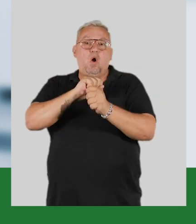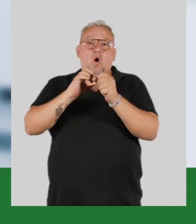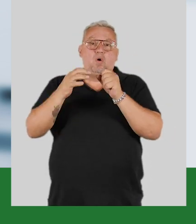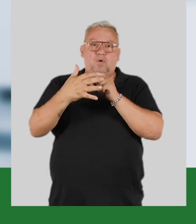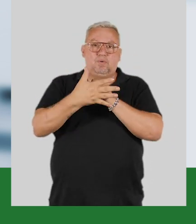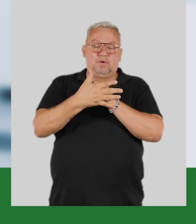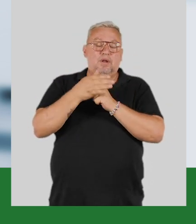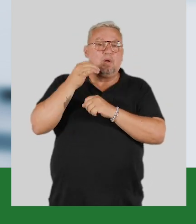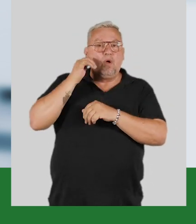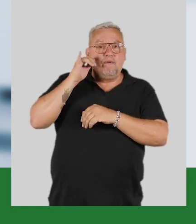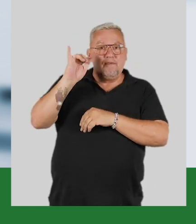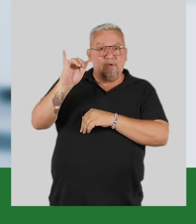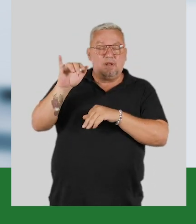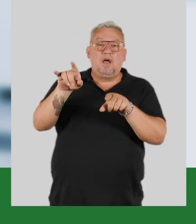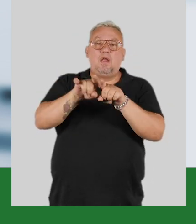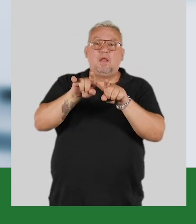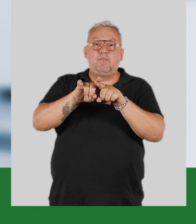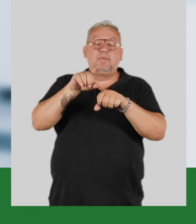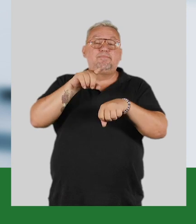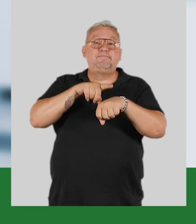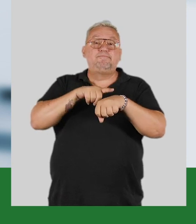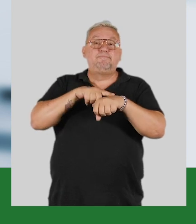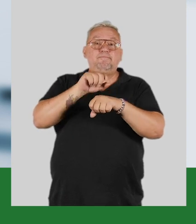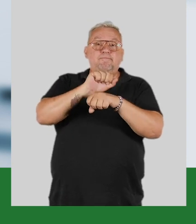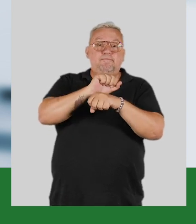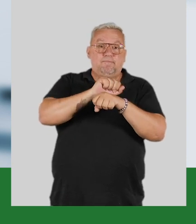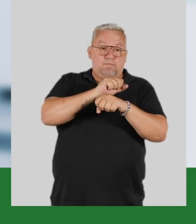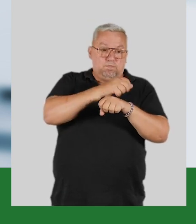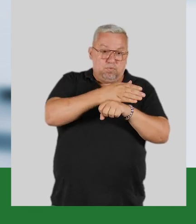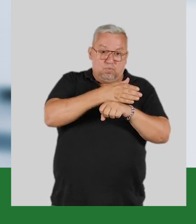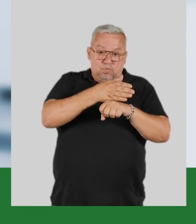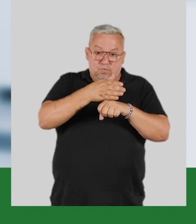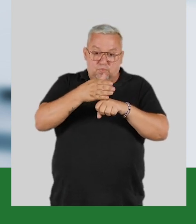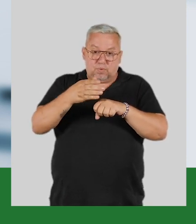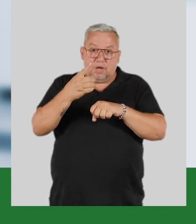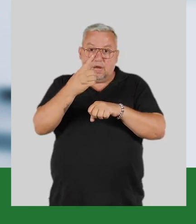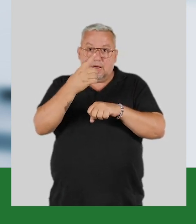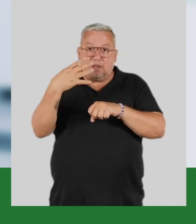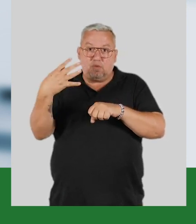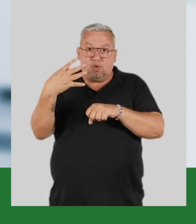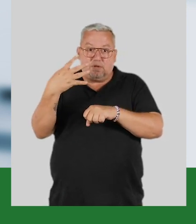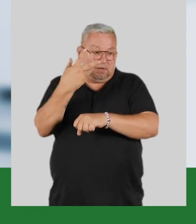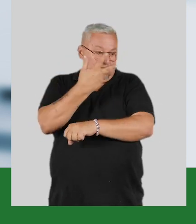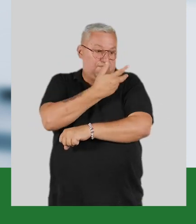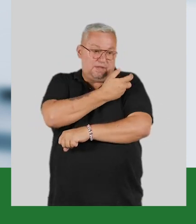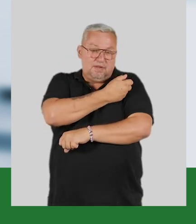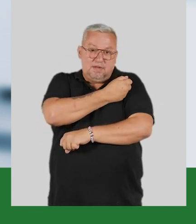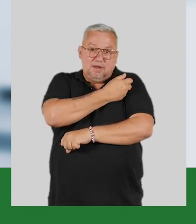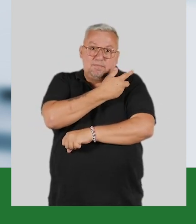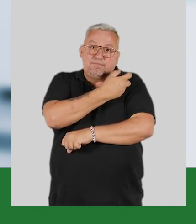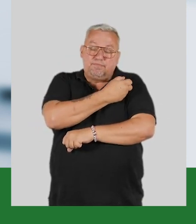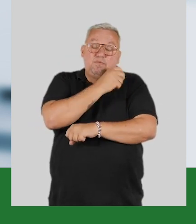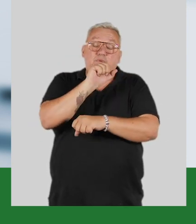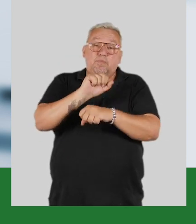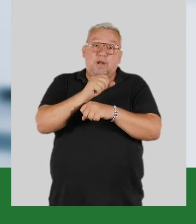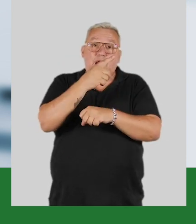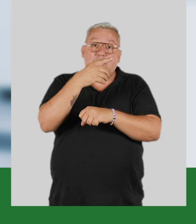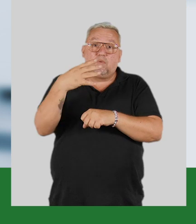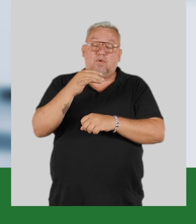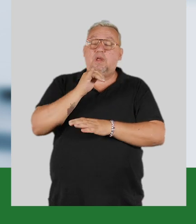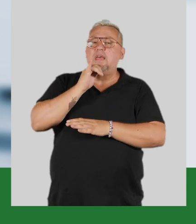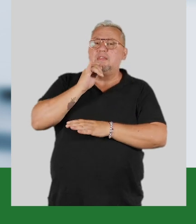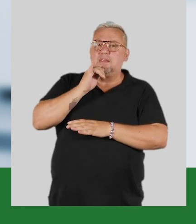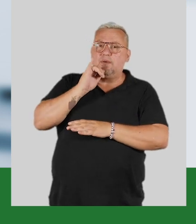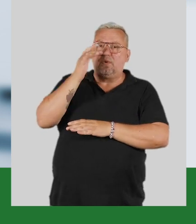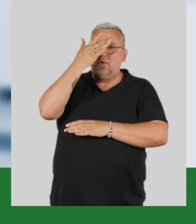Coronavac. E o ideal é esperar o intervalo mínimo de 14 dias entre outras vacinas. Ou seja, se a pessoa recebeu, vamos dar um